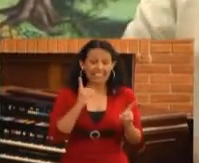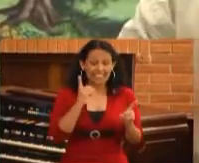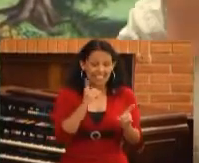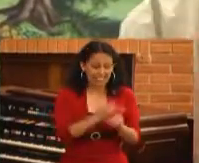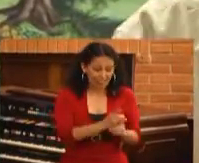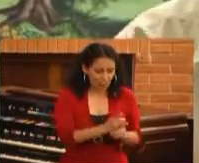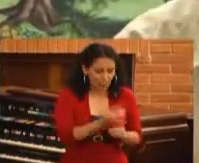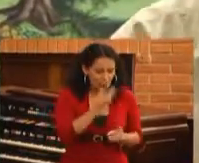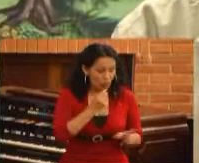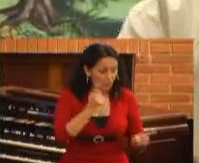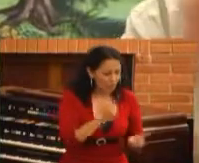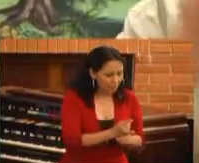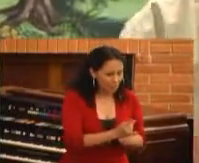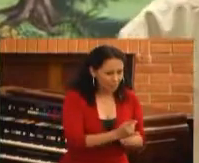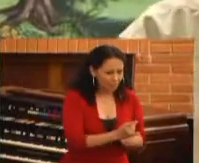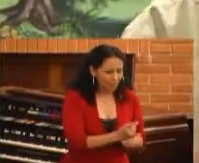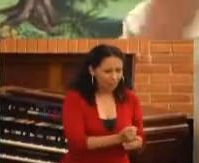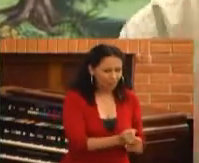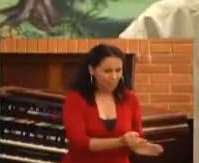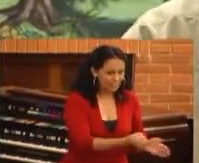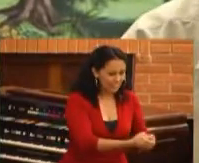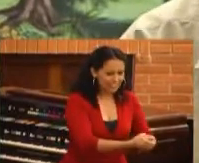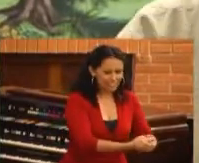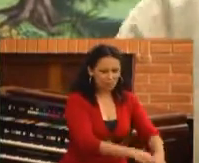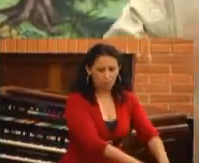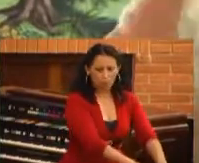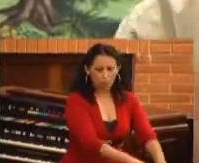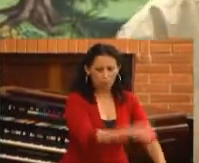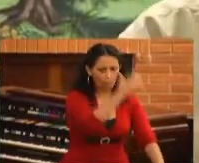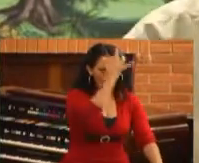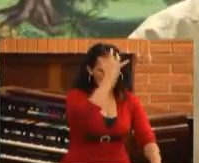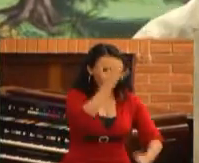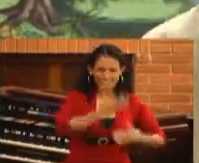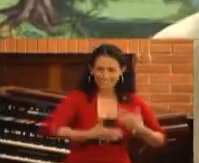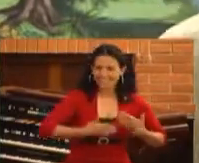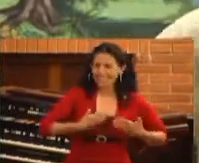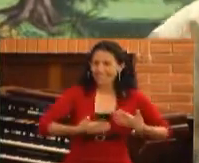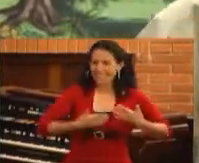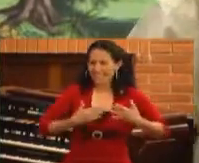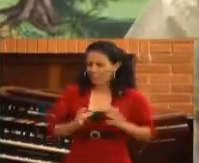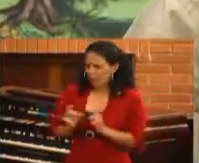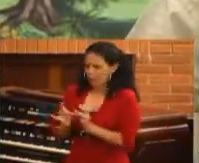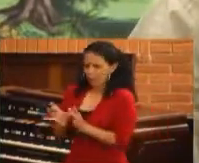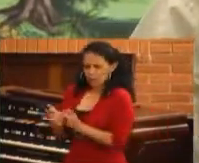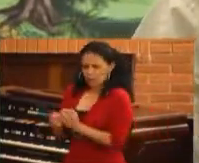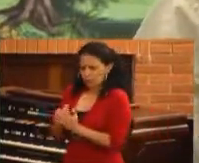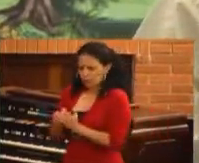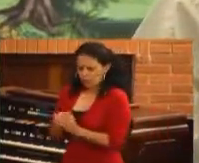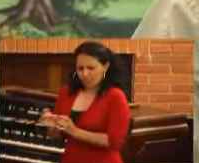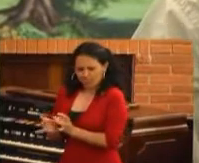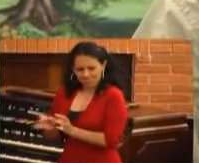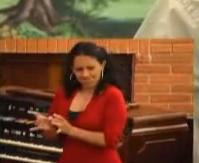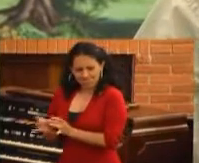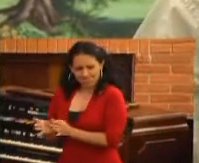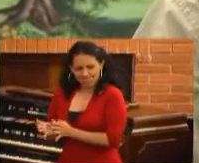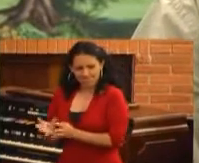esconde, transbordante de alegria, vende tudo, compra aquele campo, porque o